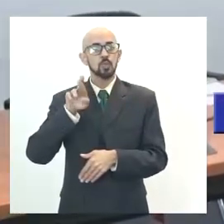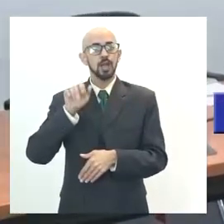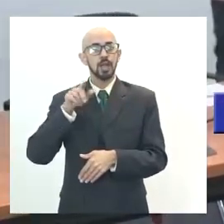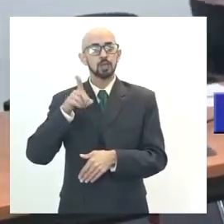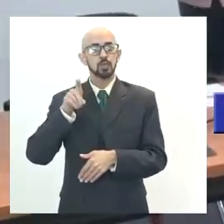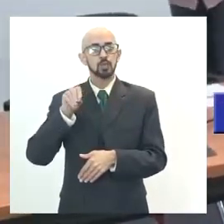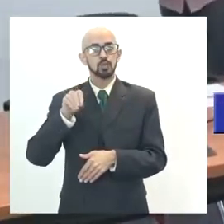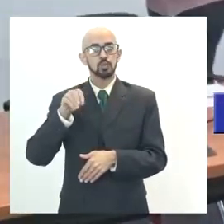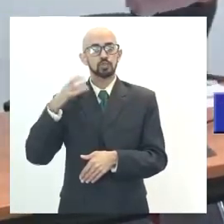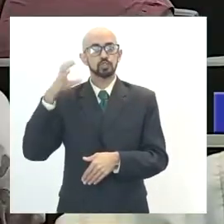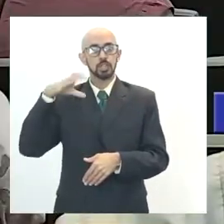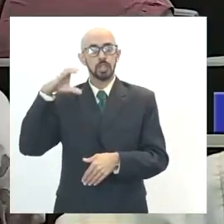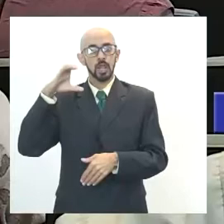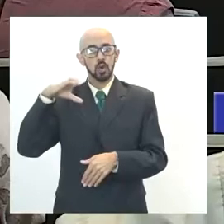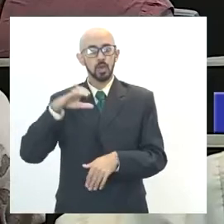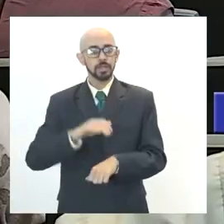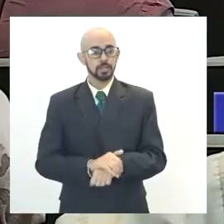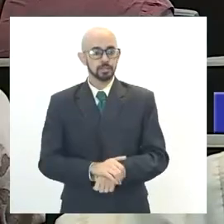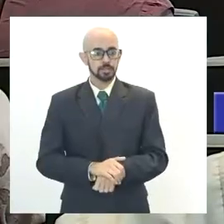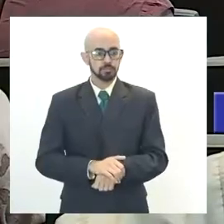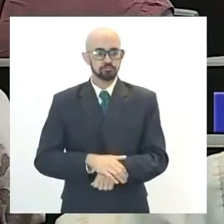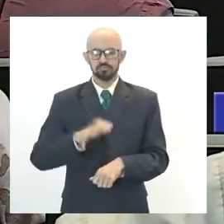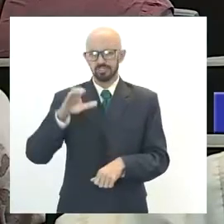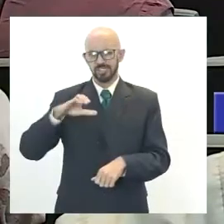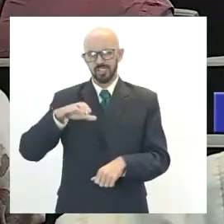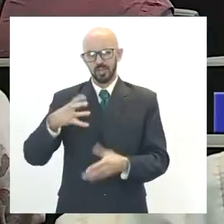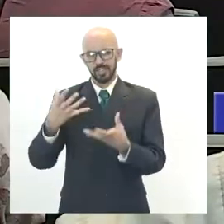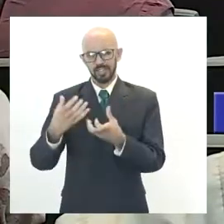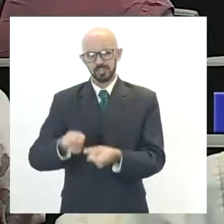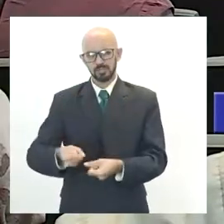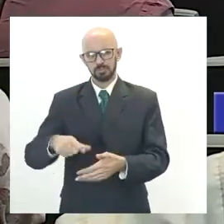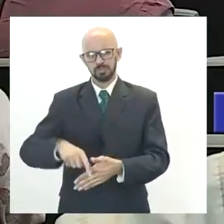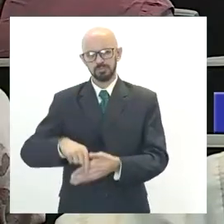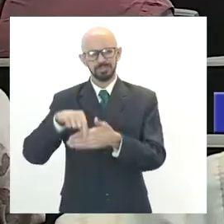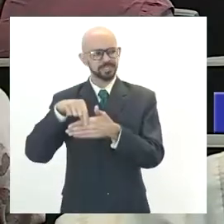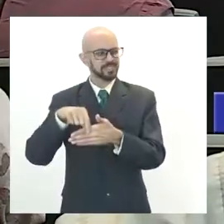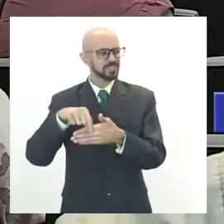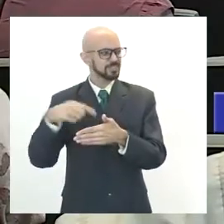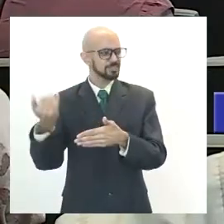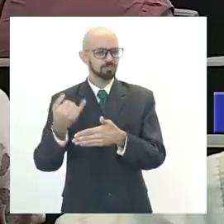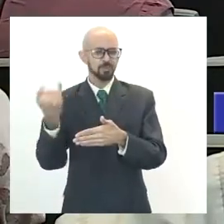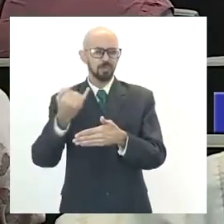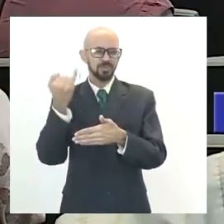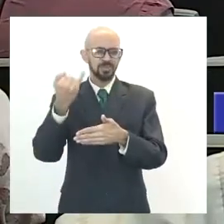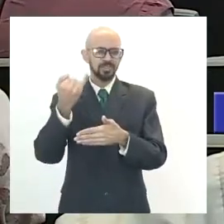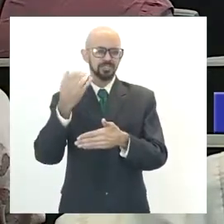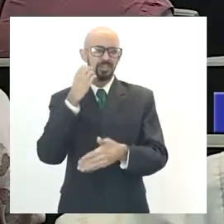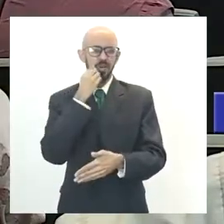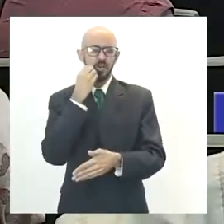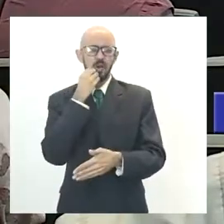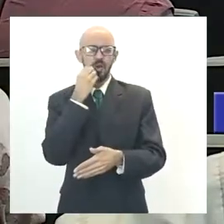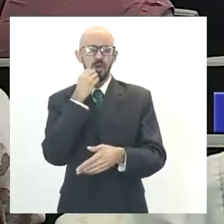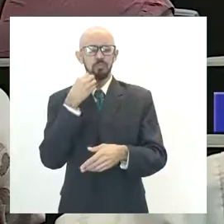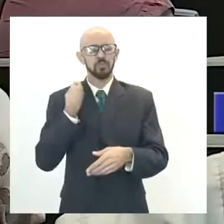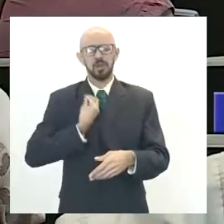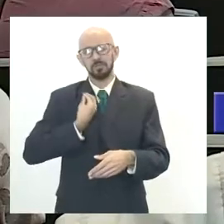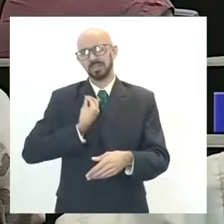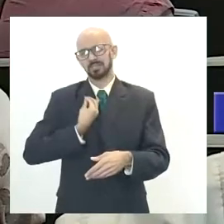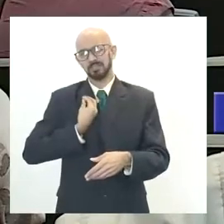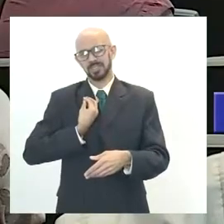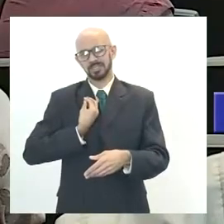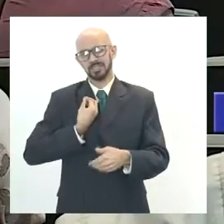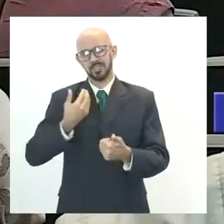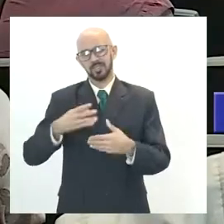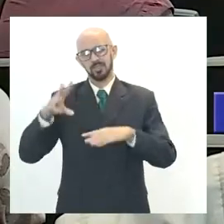Niterói assumir um protagonismo né subiu uma grande importância e obviamente com a participação com a contribuição